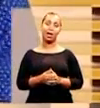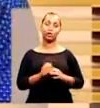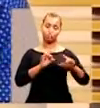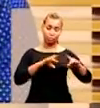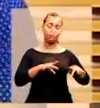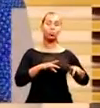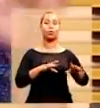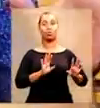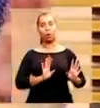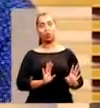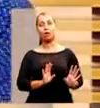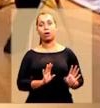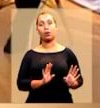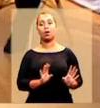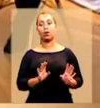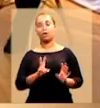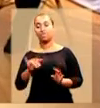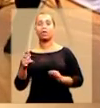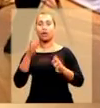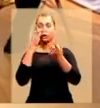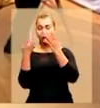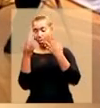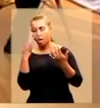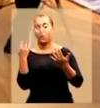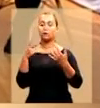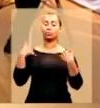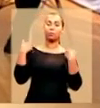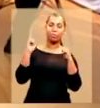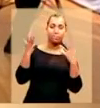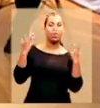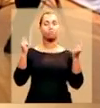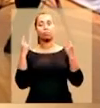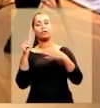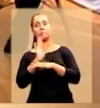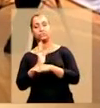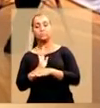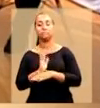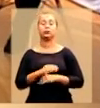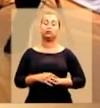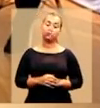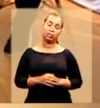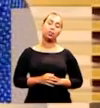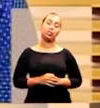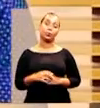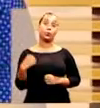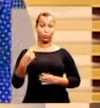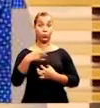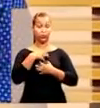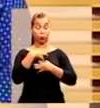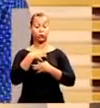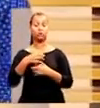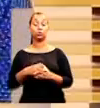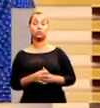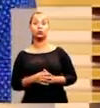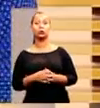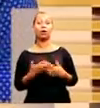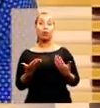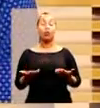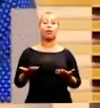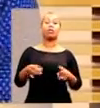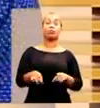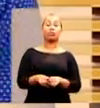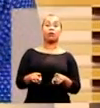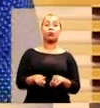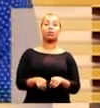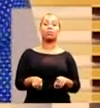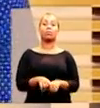Então, sobrou? A gente vai no vai. Teatro, vai no show, vai no cinema. Dentro do nosso contexto, a gente sentiu isso.